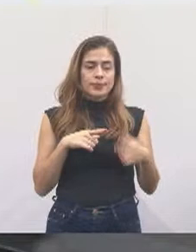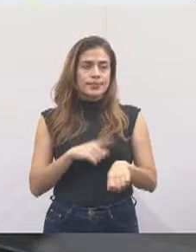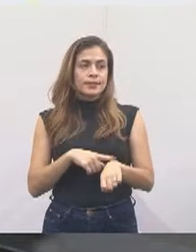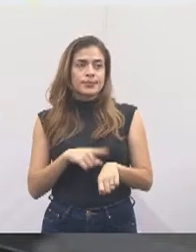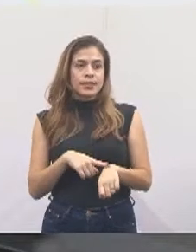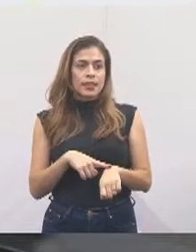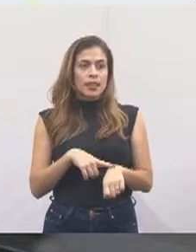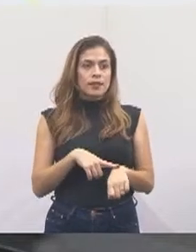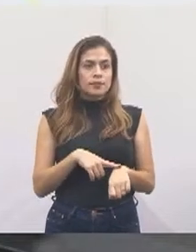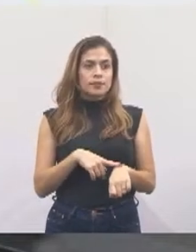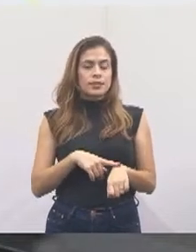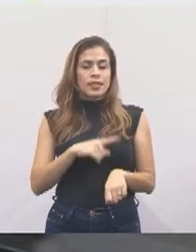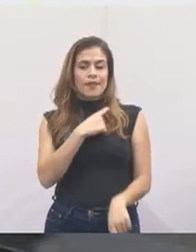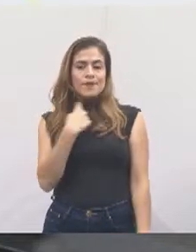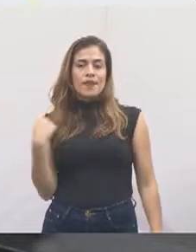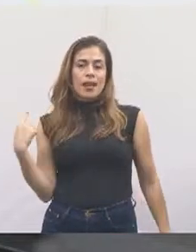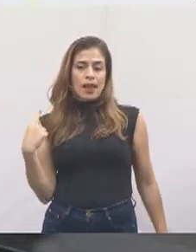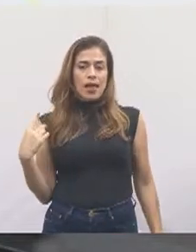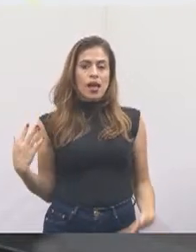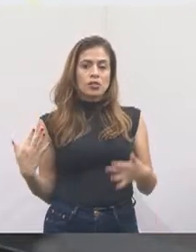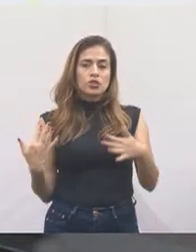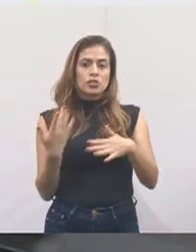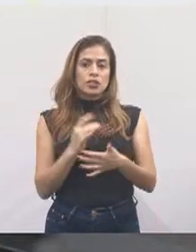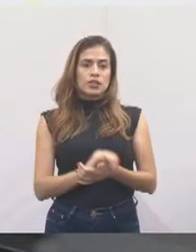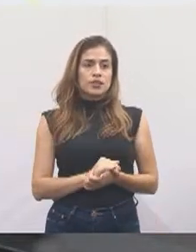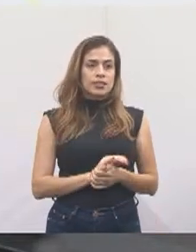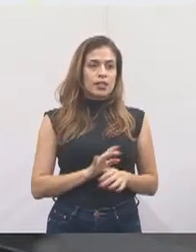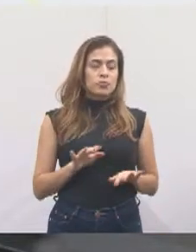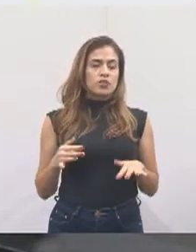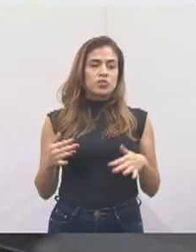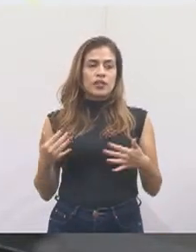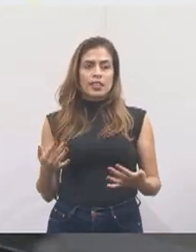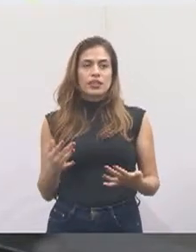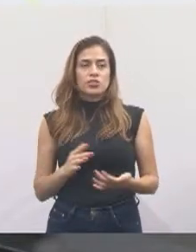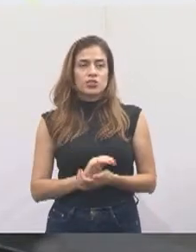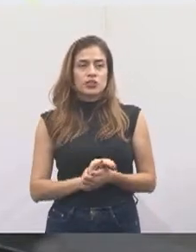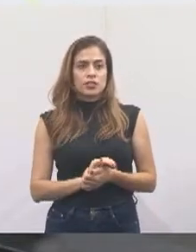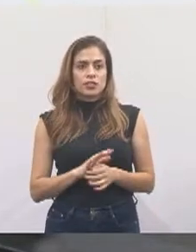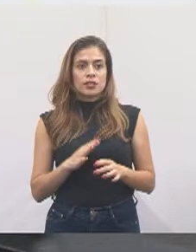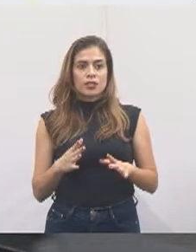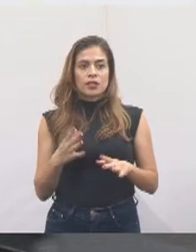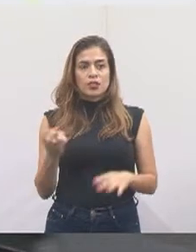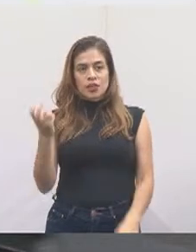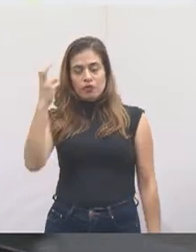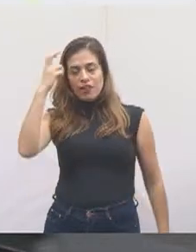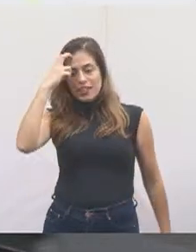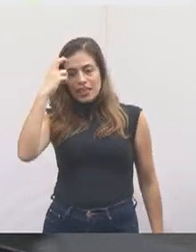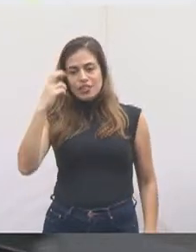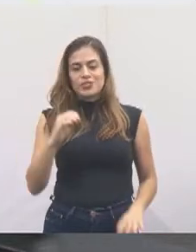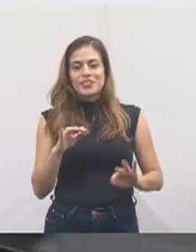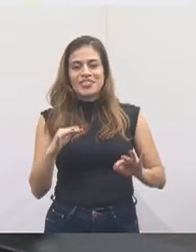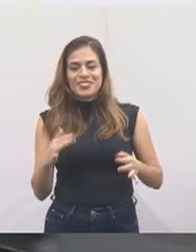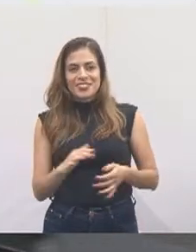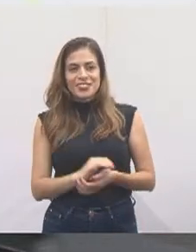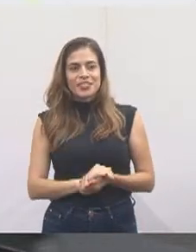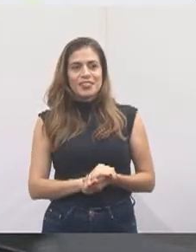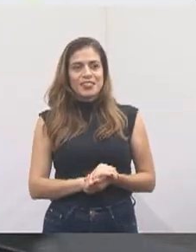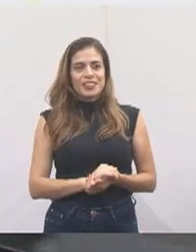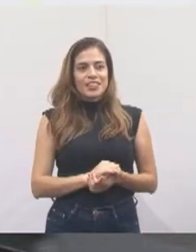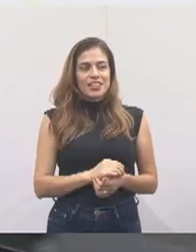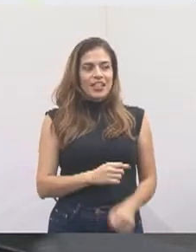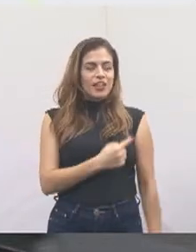validade compra e realização de acordo com as demandas na conjuntura houve interesse intensa